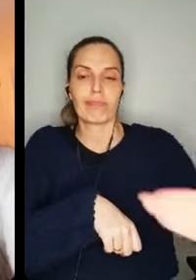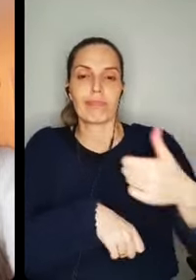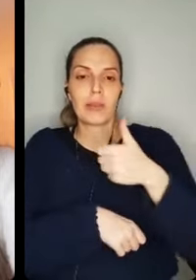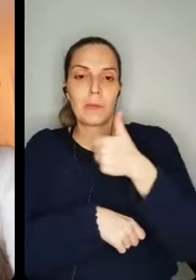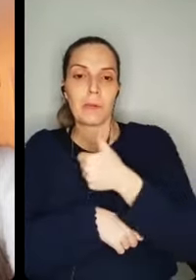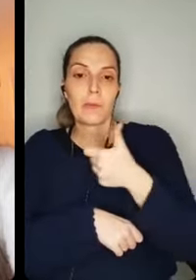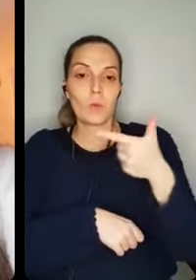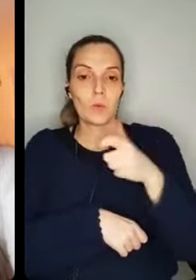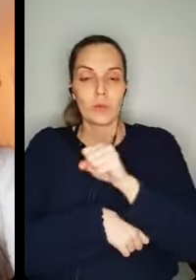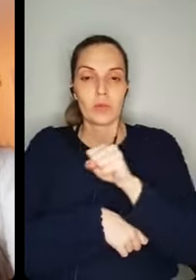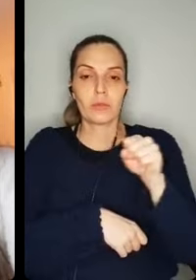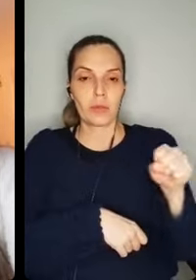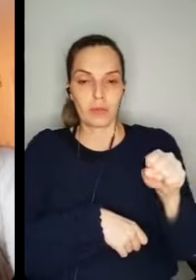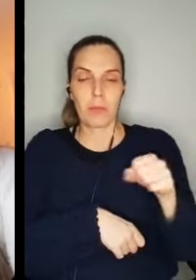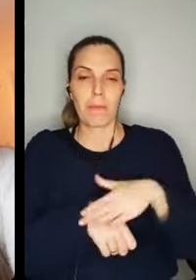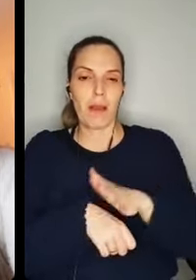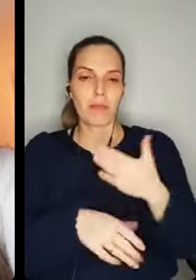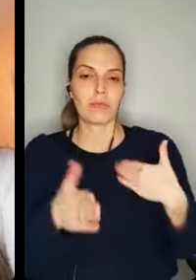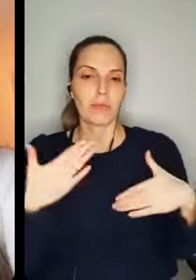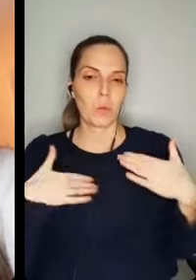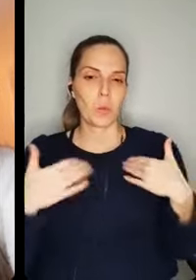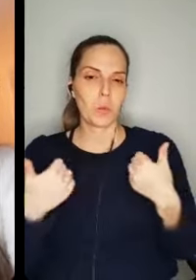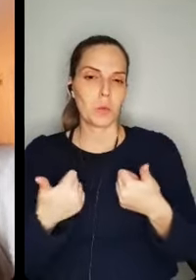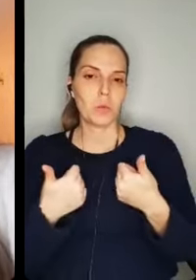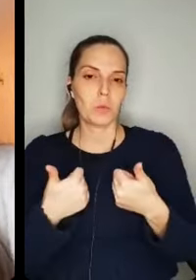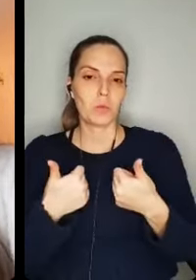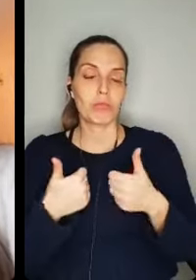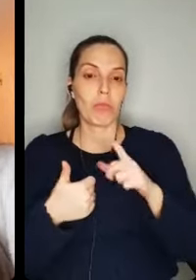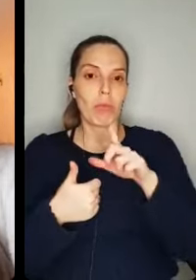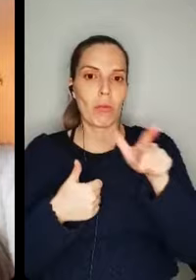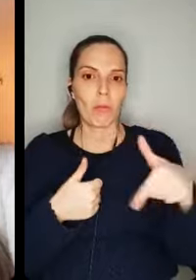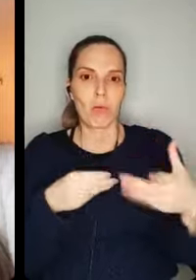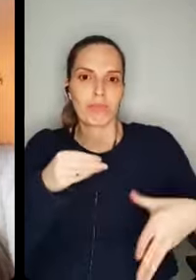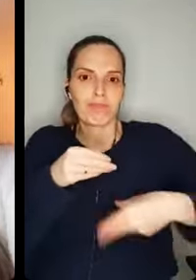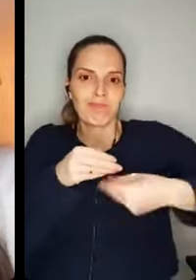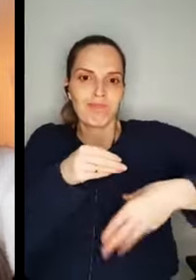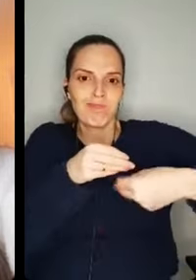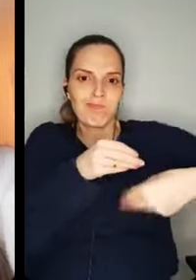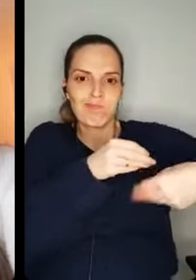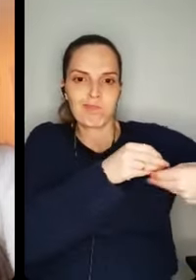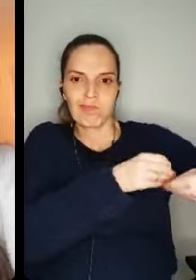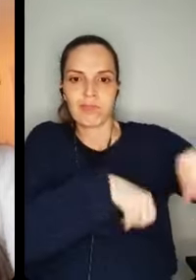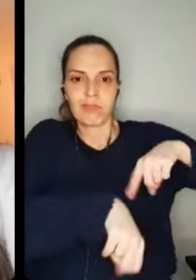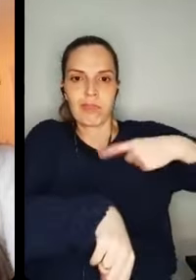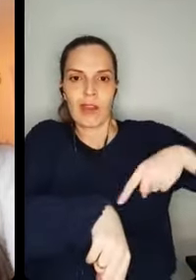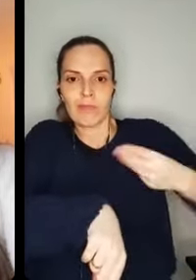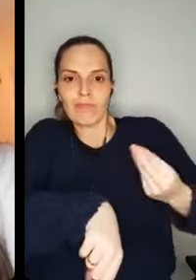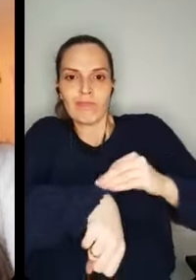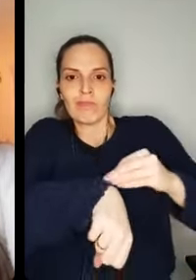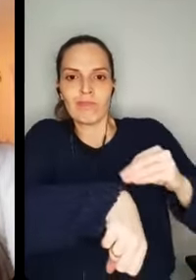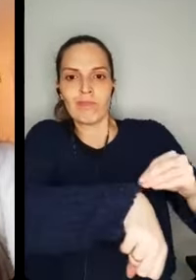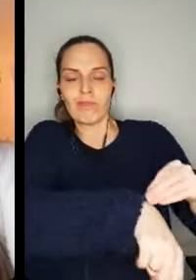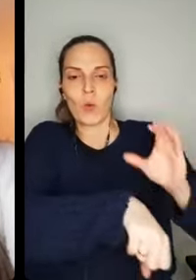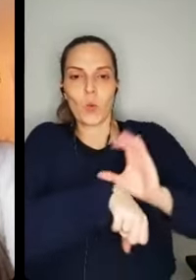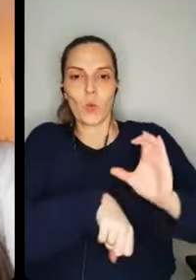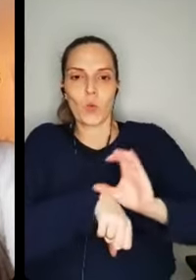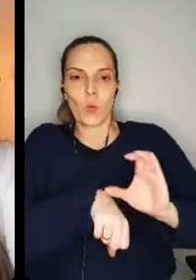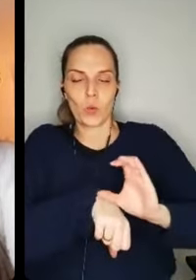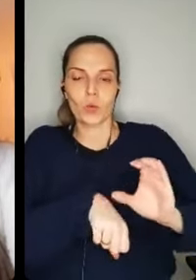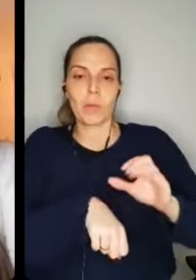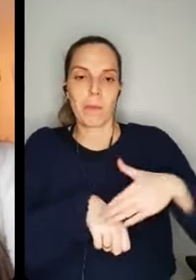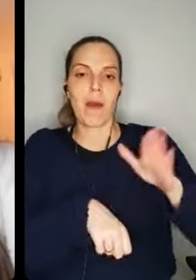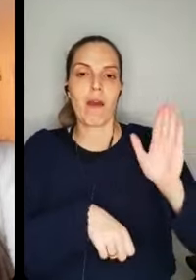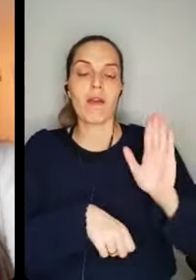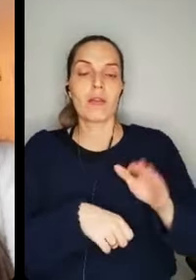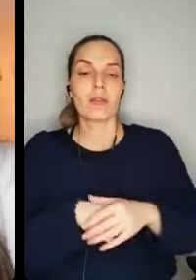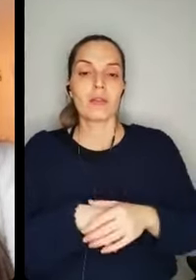primeiro ano, ele é mais tranquilo, e essa carga horária vai aumentando durante, enfim, o decorrer do curso, né? Mas também concordo que, enfim, a gente tem muitos exemplos dentro do nosso